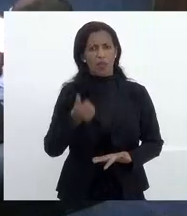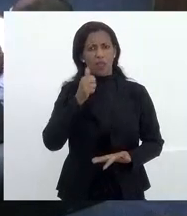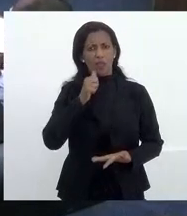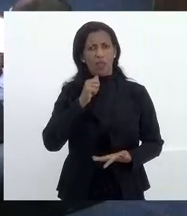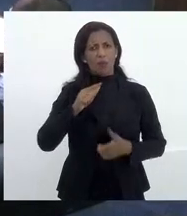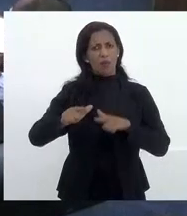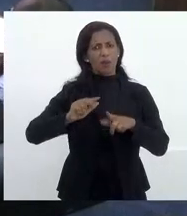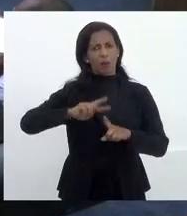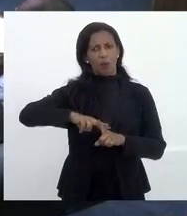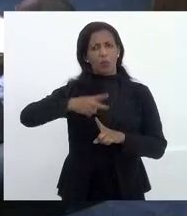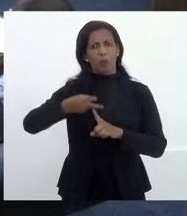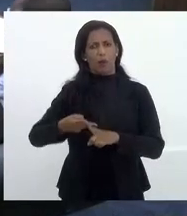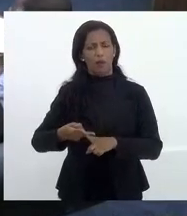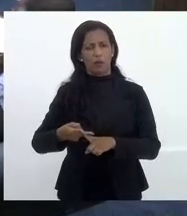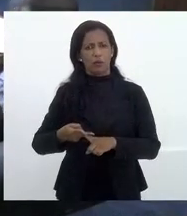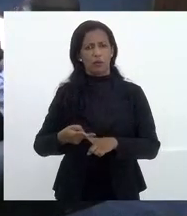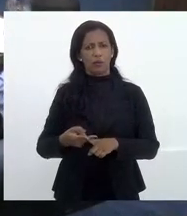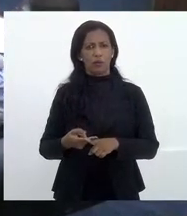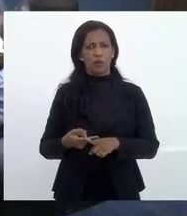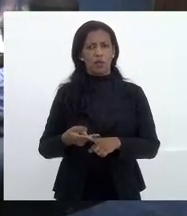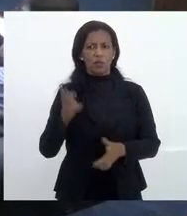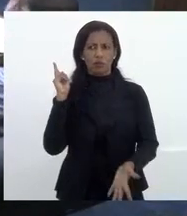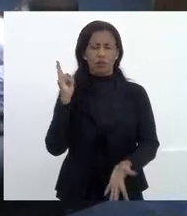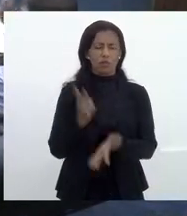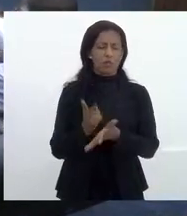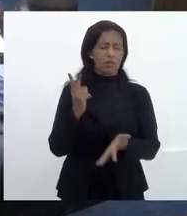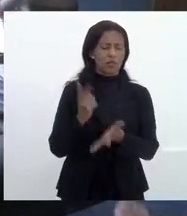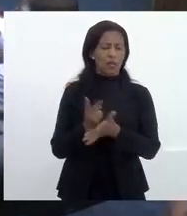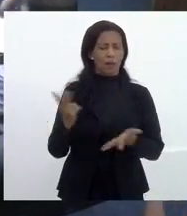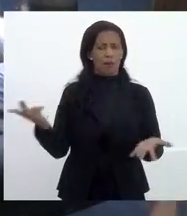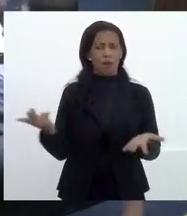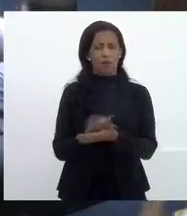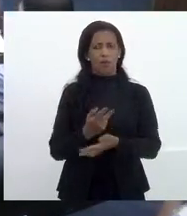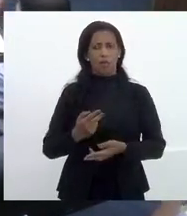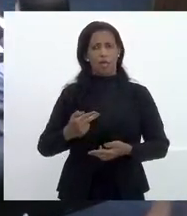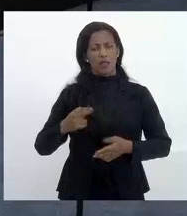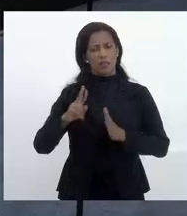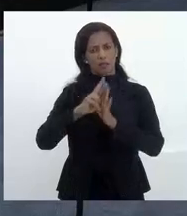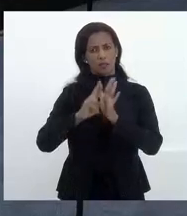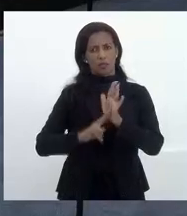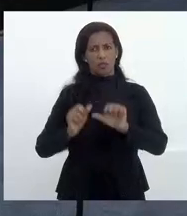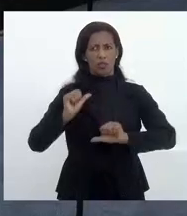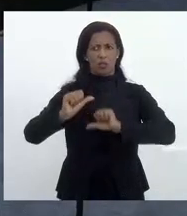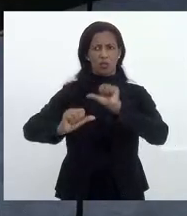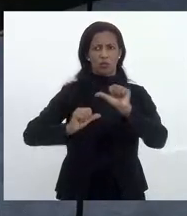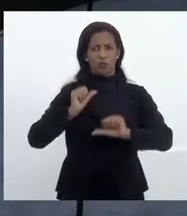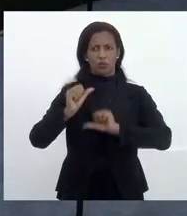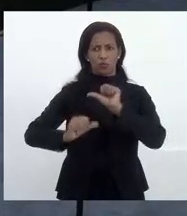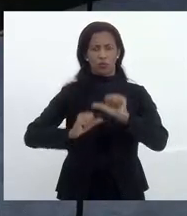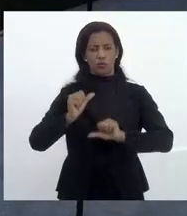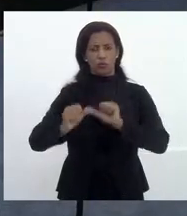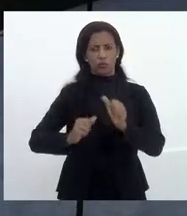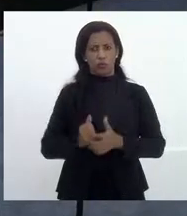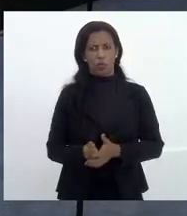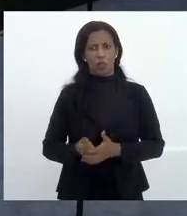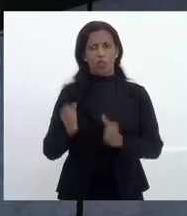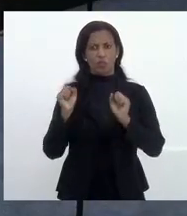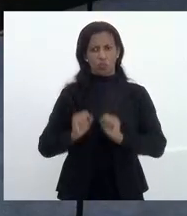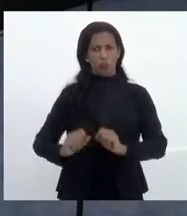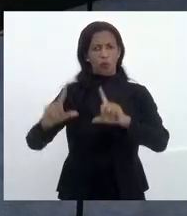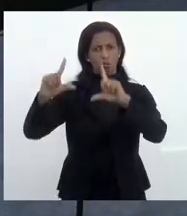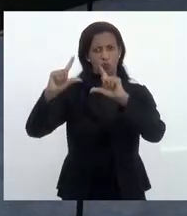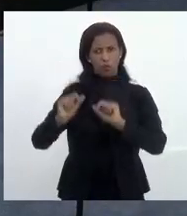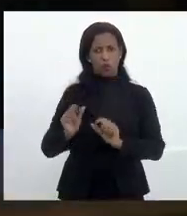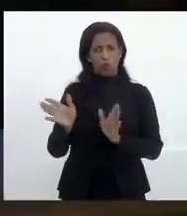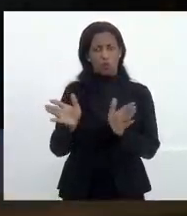isso sempre acontece então é as regras de transição não precisavam ser as mesmas a gente pode é amenizar as